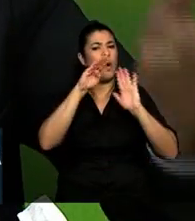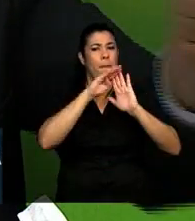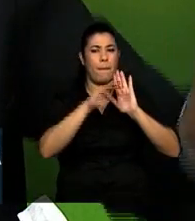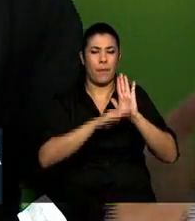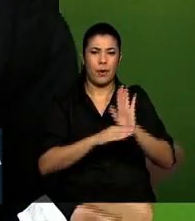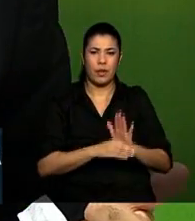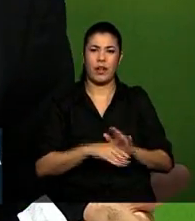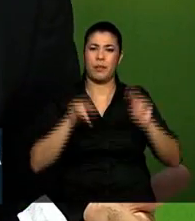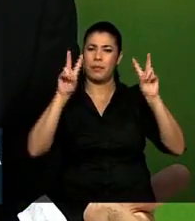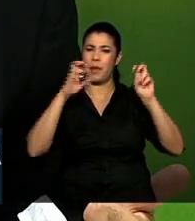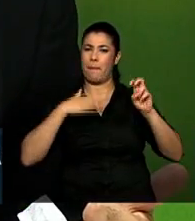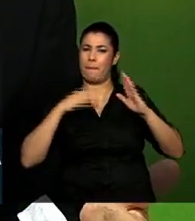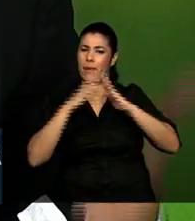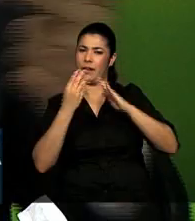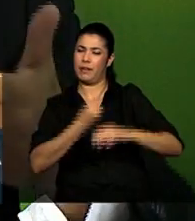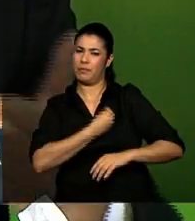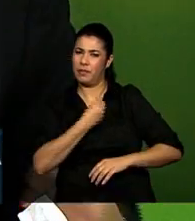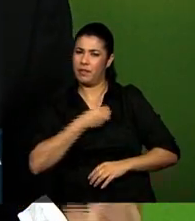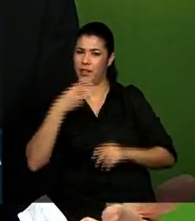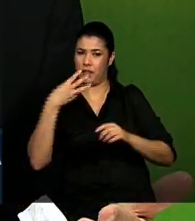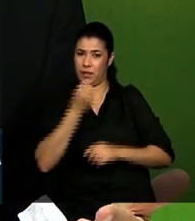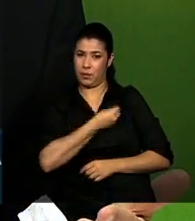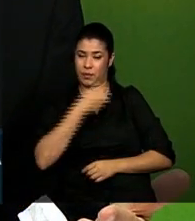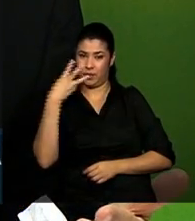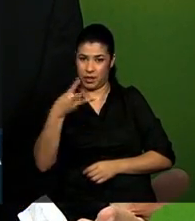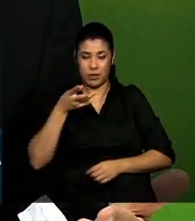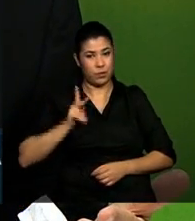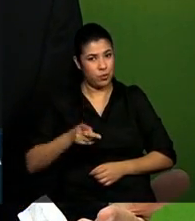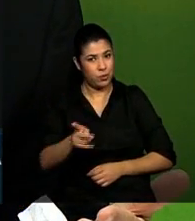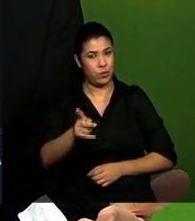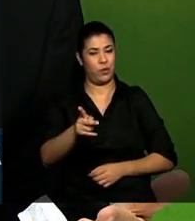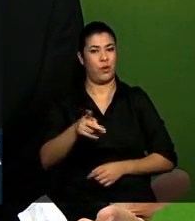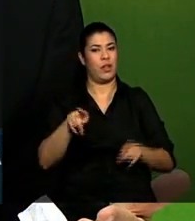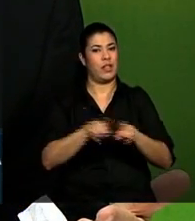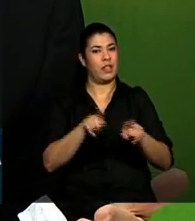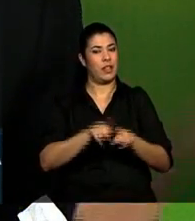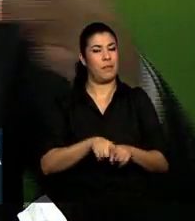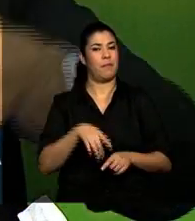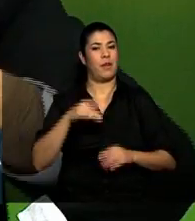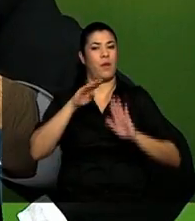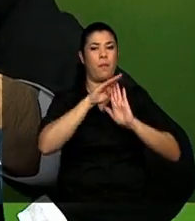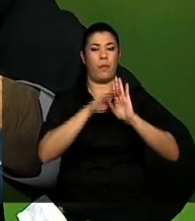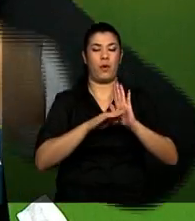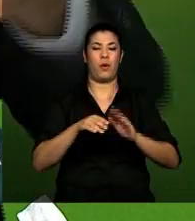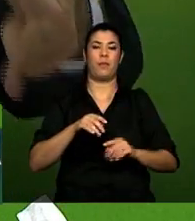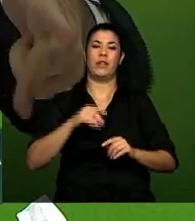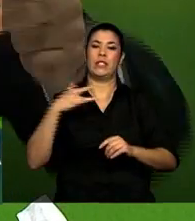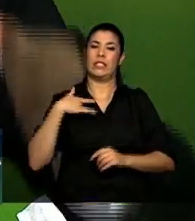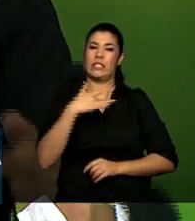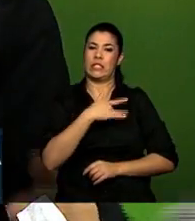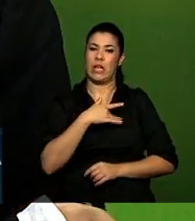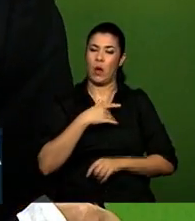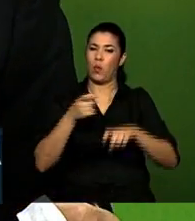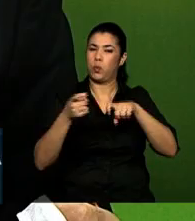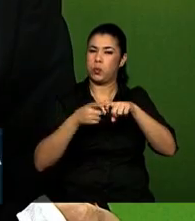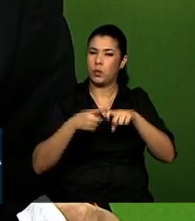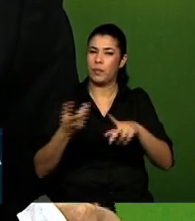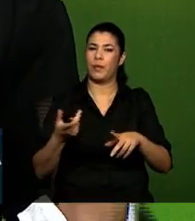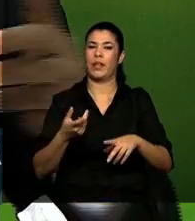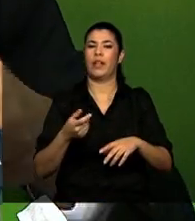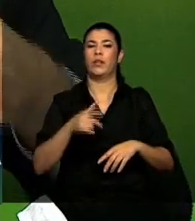será brevemente lançado todos os investimentos na área de saúde Mais Médicos mais especialidades está sendo